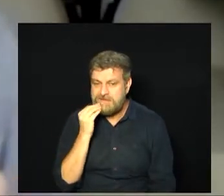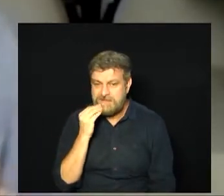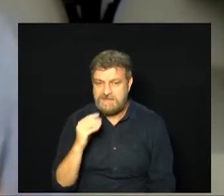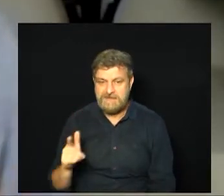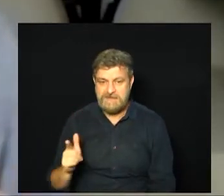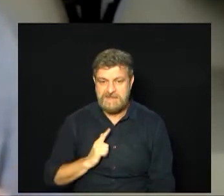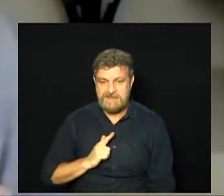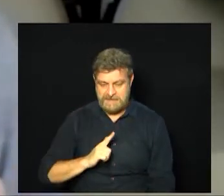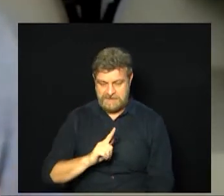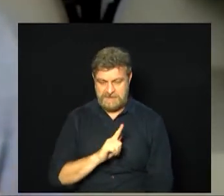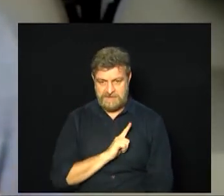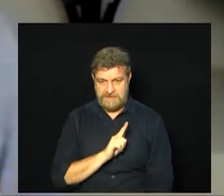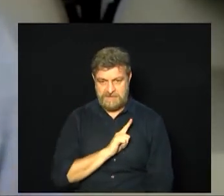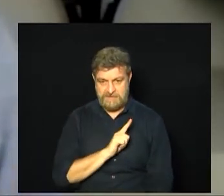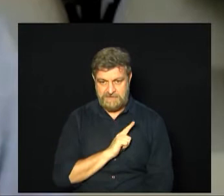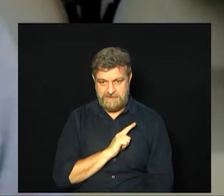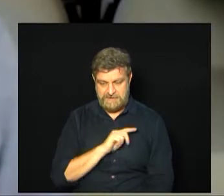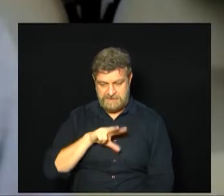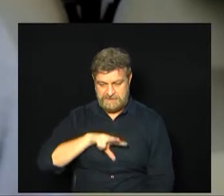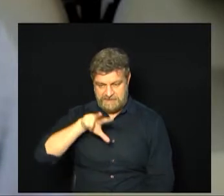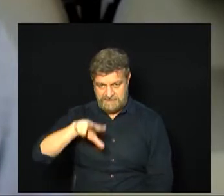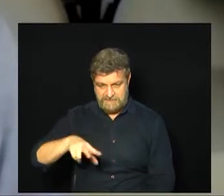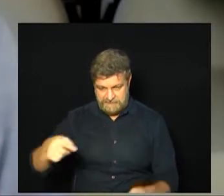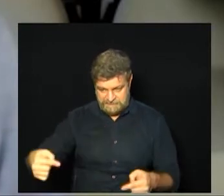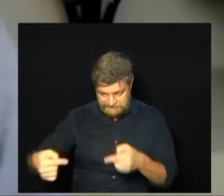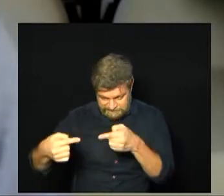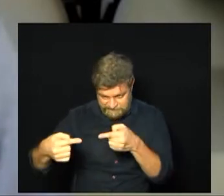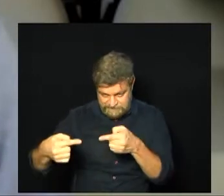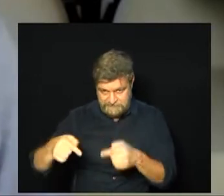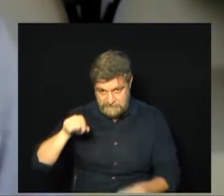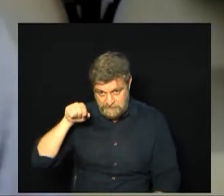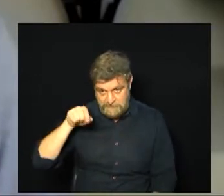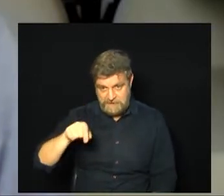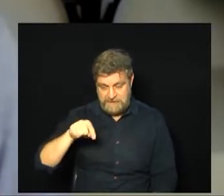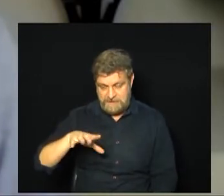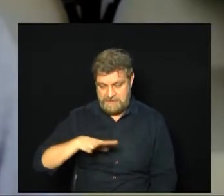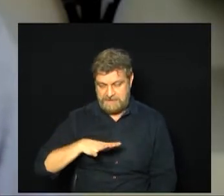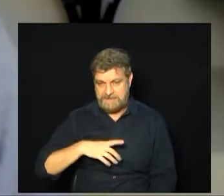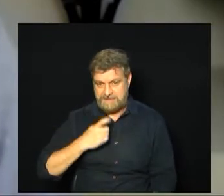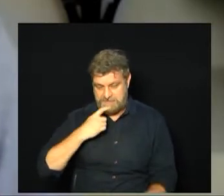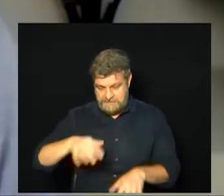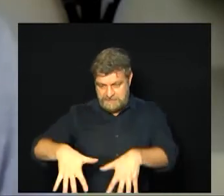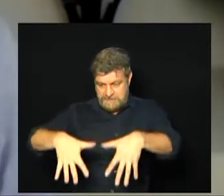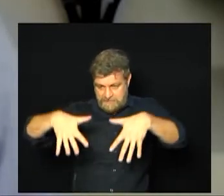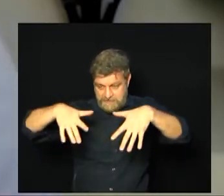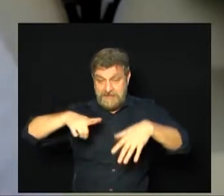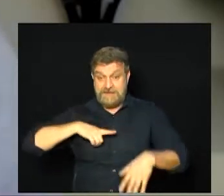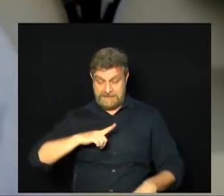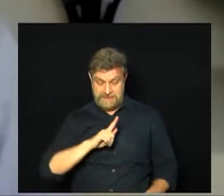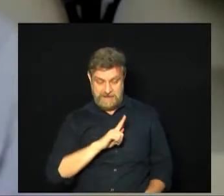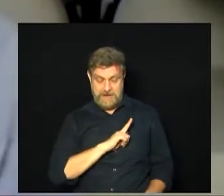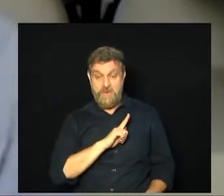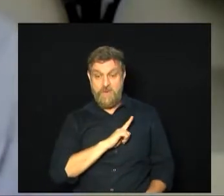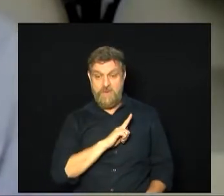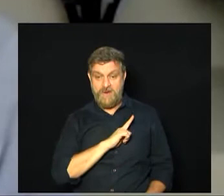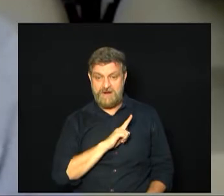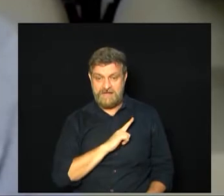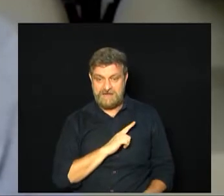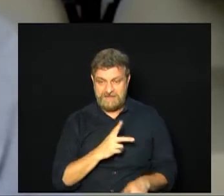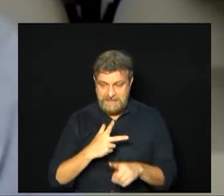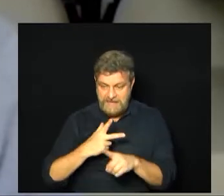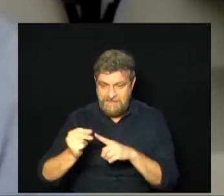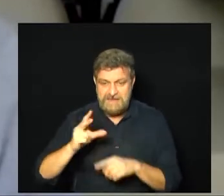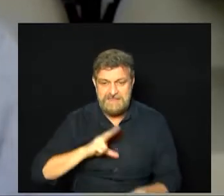que tem um Guarani e Vasco. Exatamente. Aí no brinco de ouro. E o Guarani ganhou do